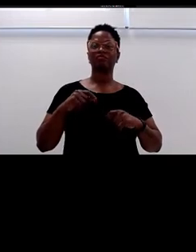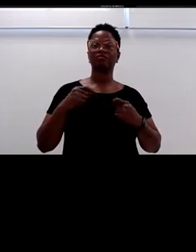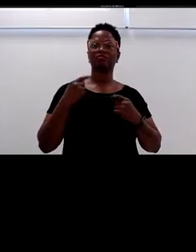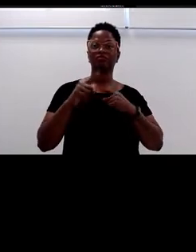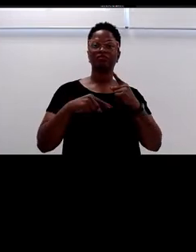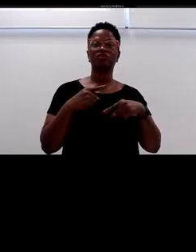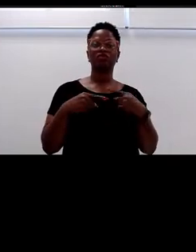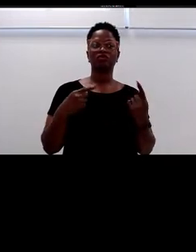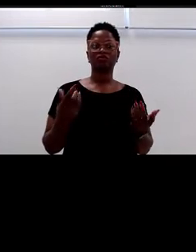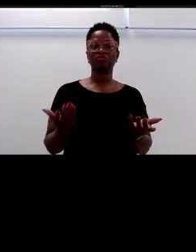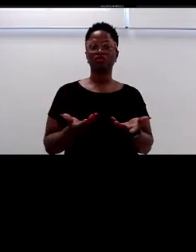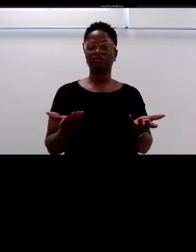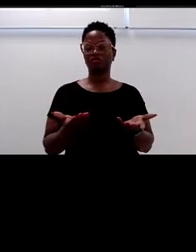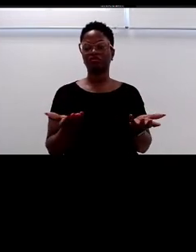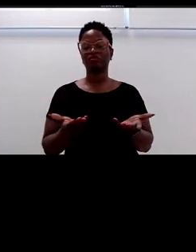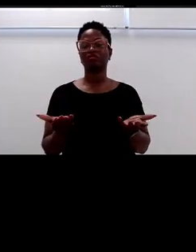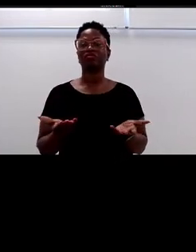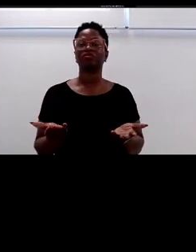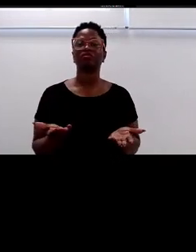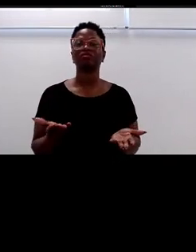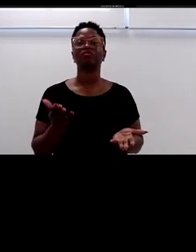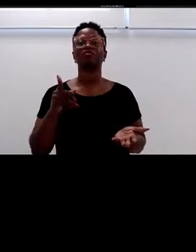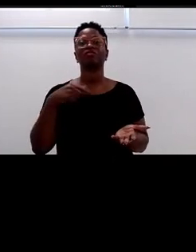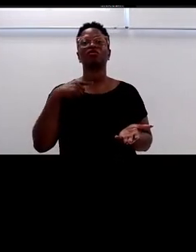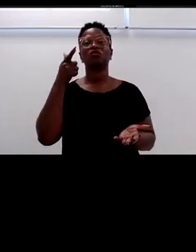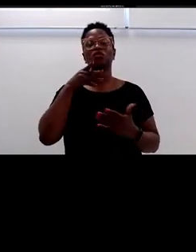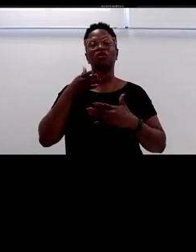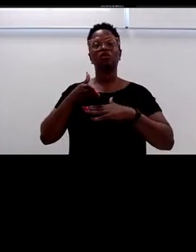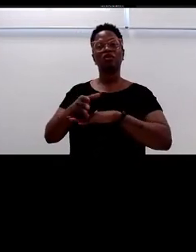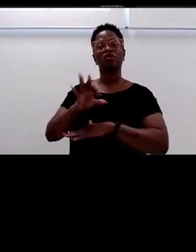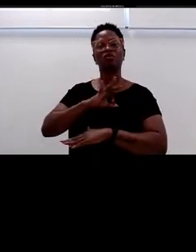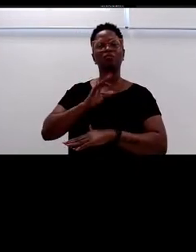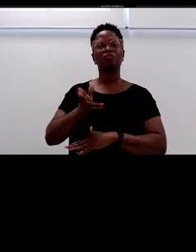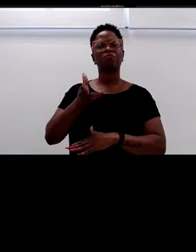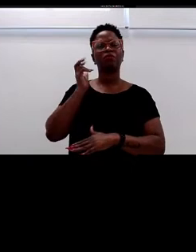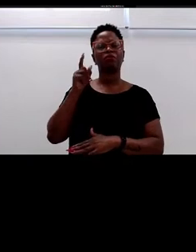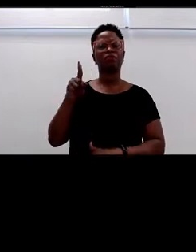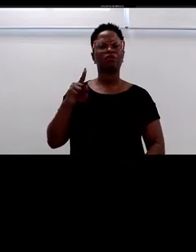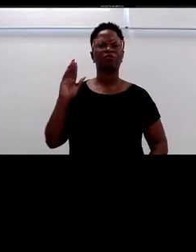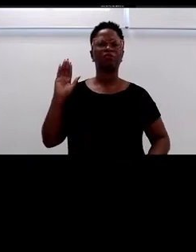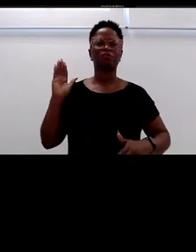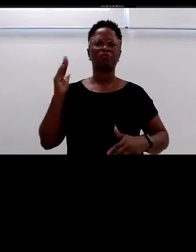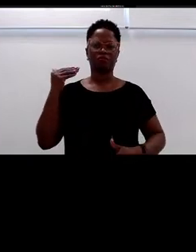bandido. Me salvou de querer ir para a polícia para matar bandido. Me salvou